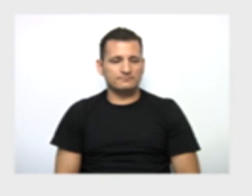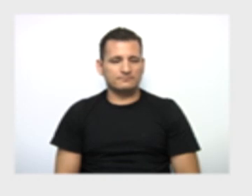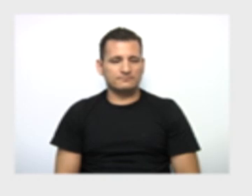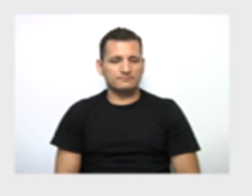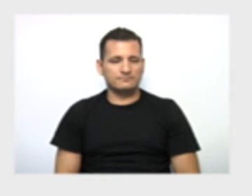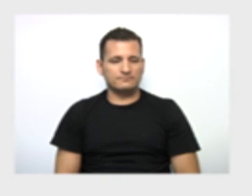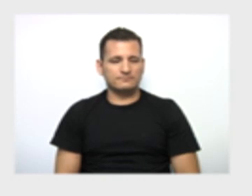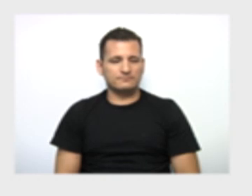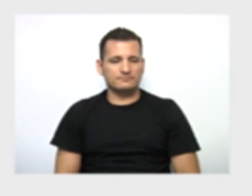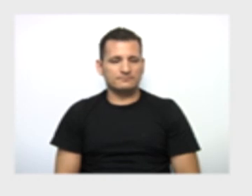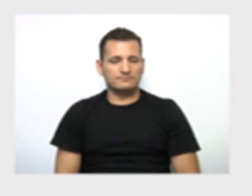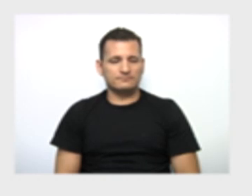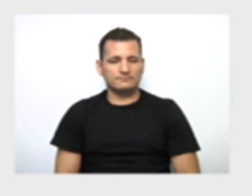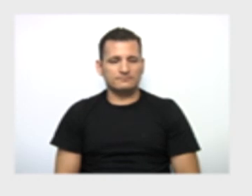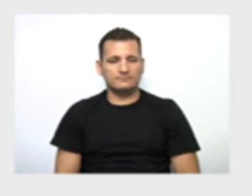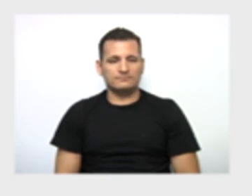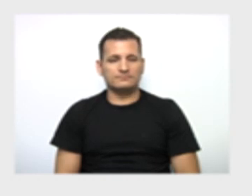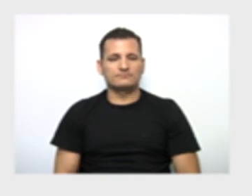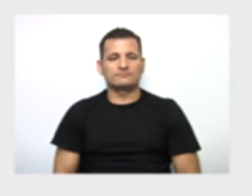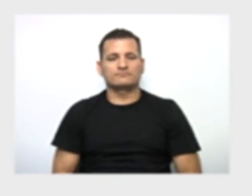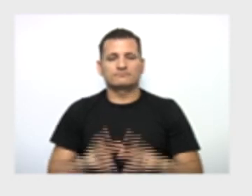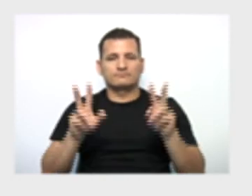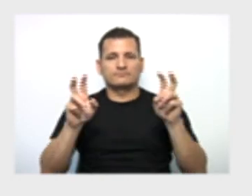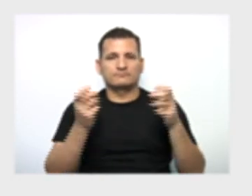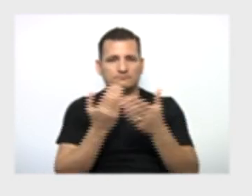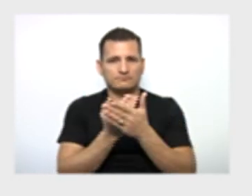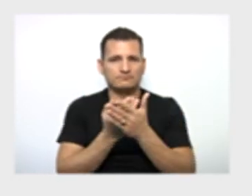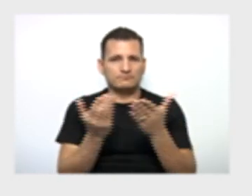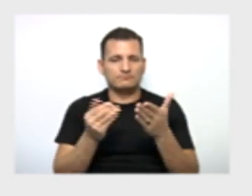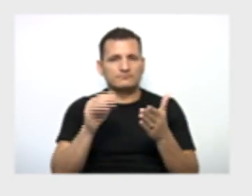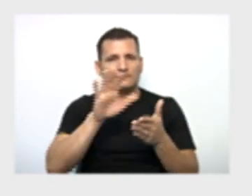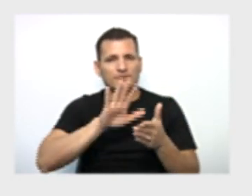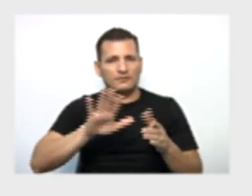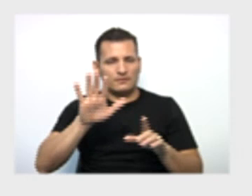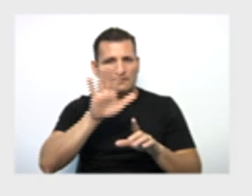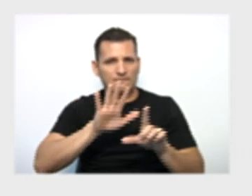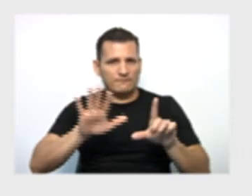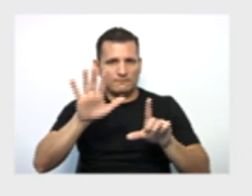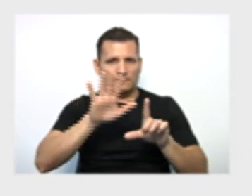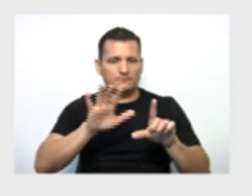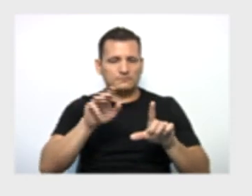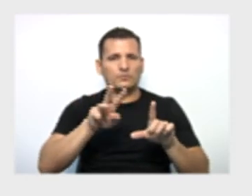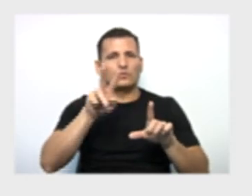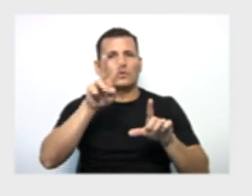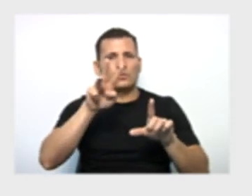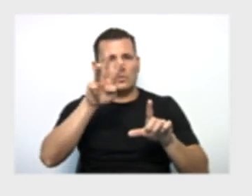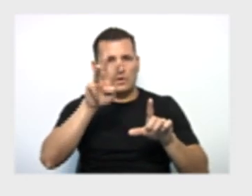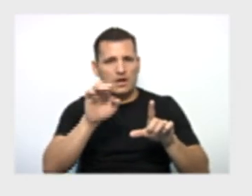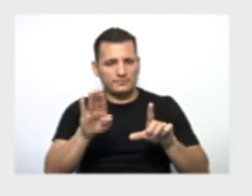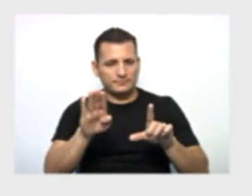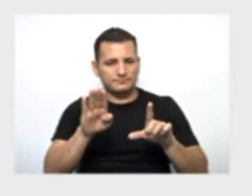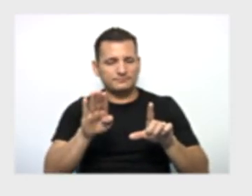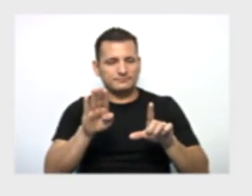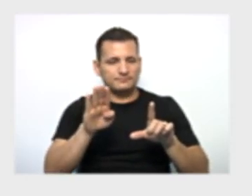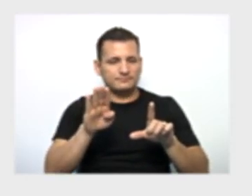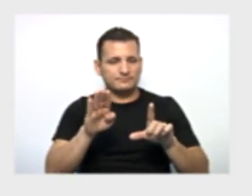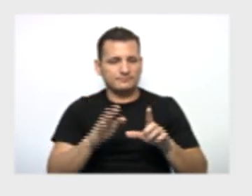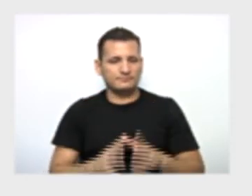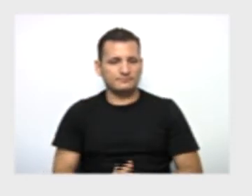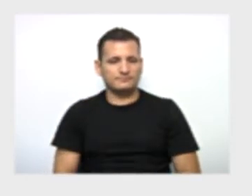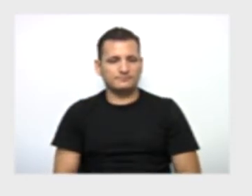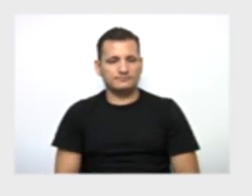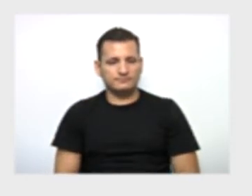o conteúdo da nossa aula de hoje, que é interface web. E a minha tag H1 também tem fechamento